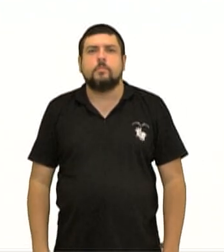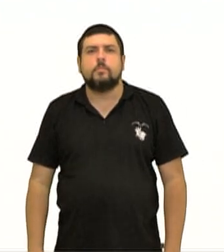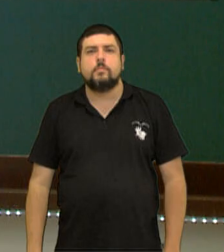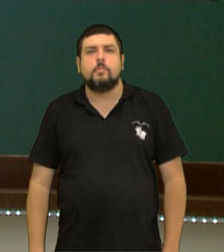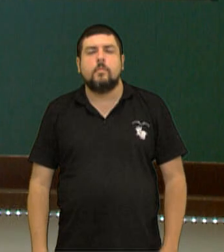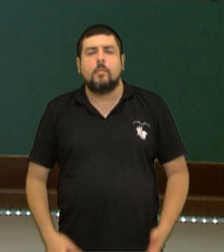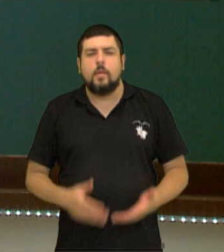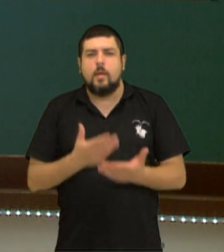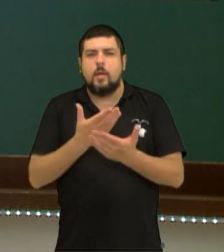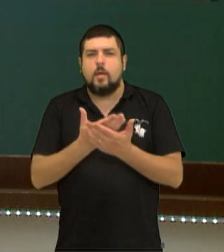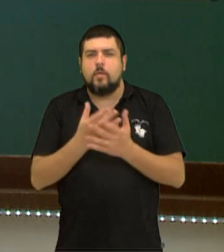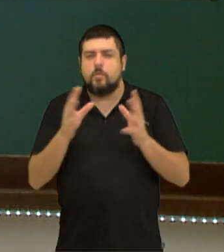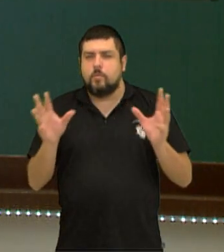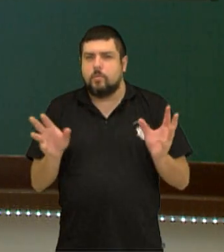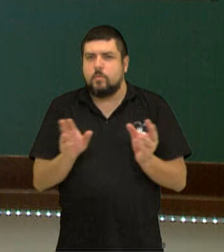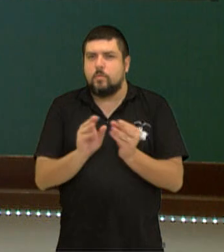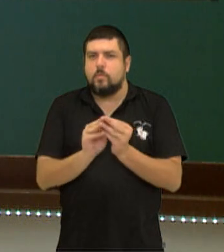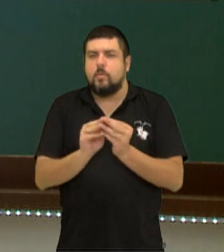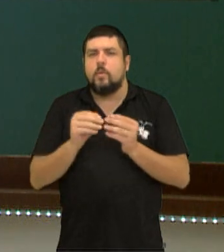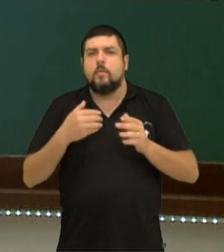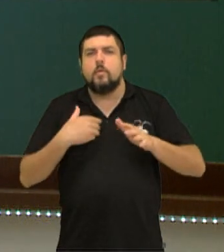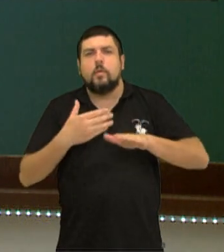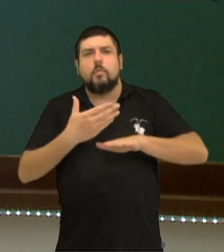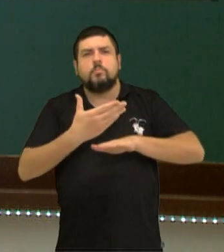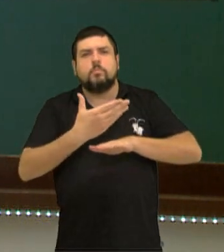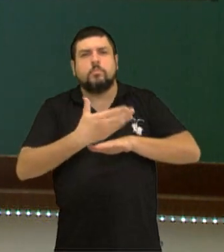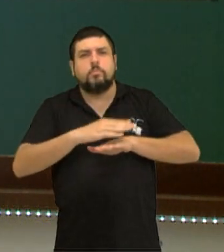aula, falamos sobre a resolução de